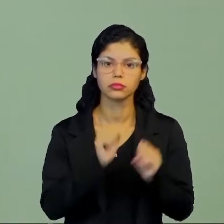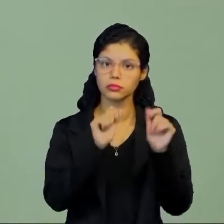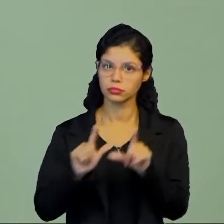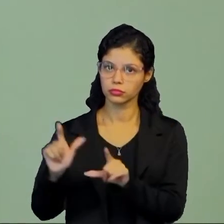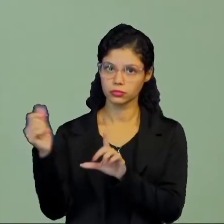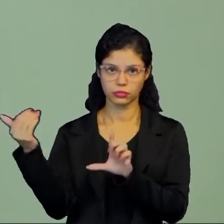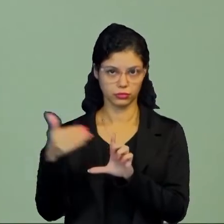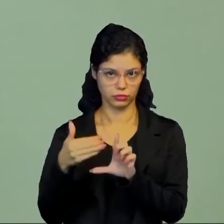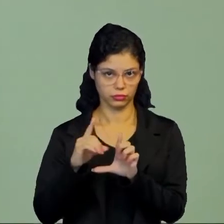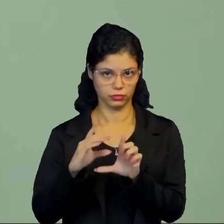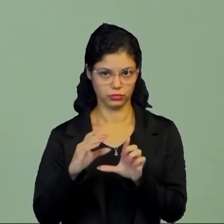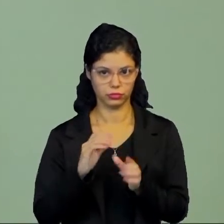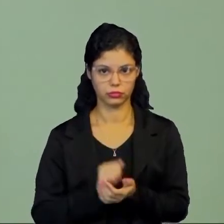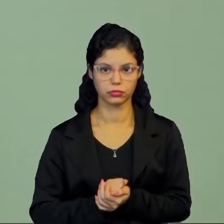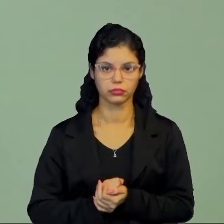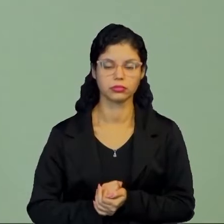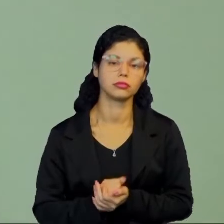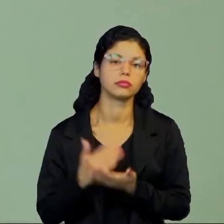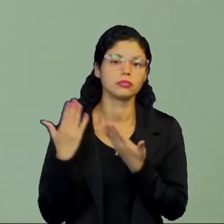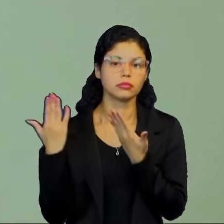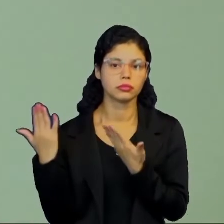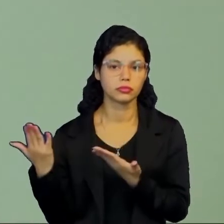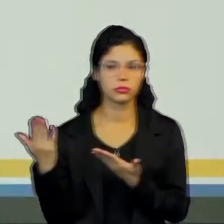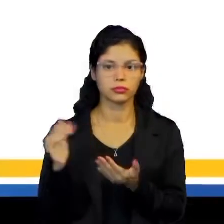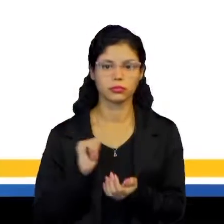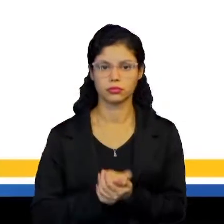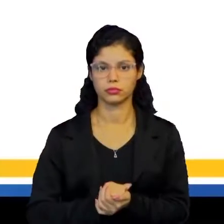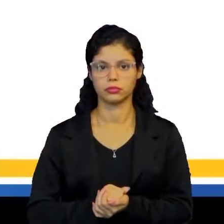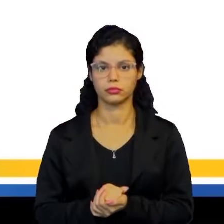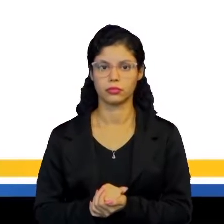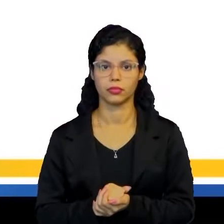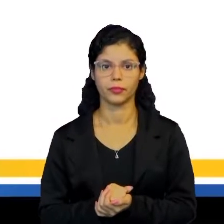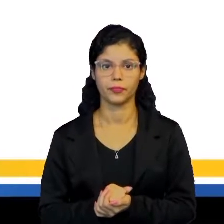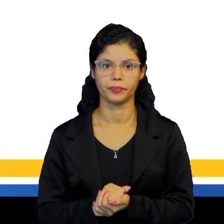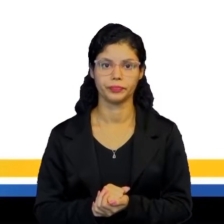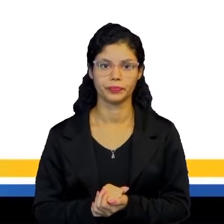plataforma Eduque. Então vamos aos slides.